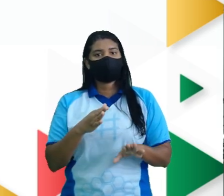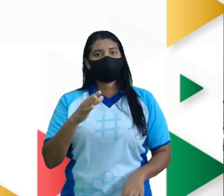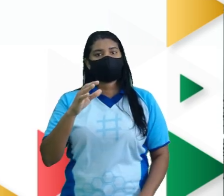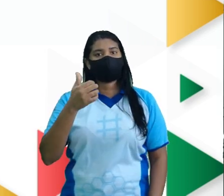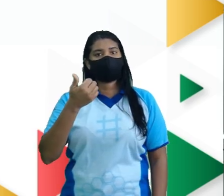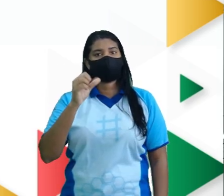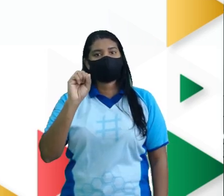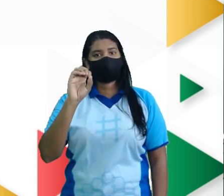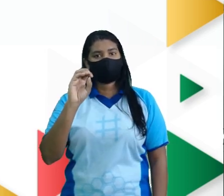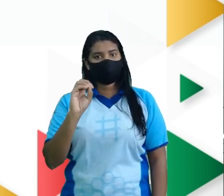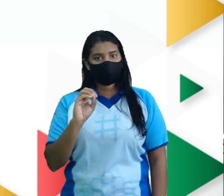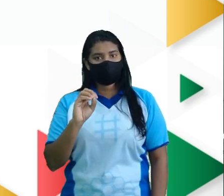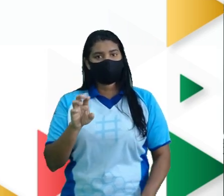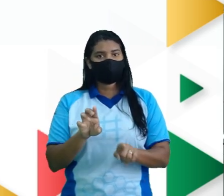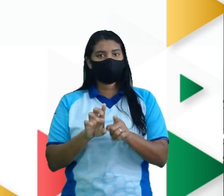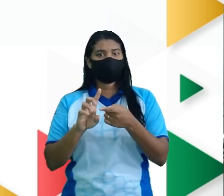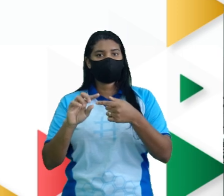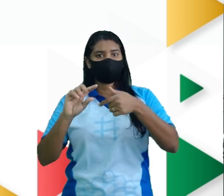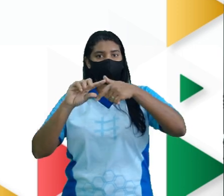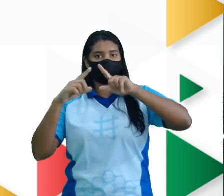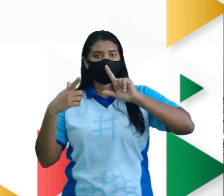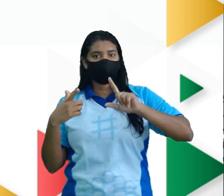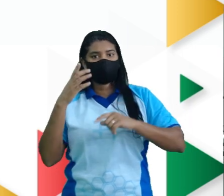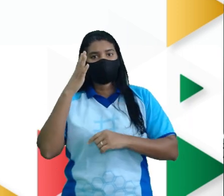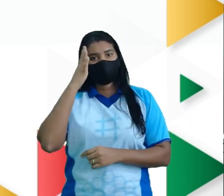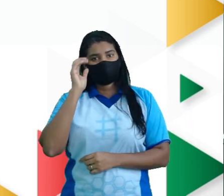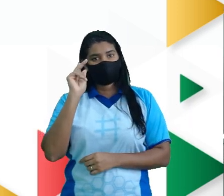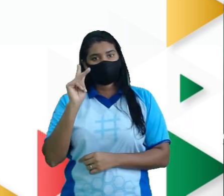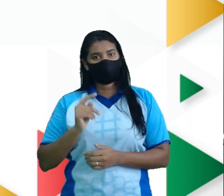Na geometria euclidiana, ok?